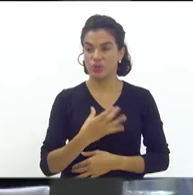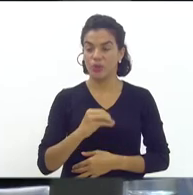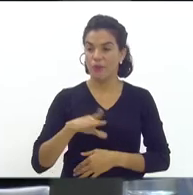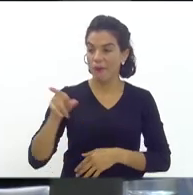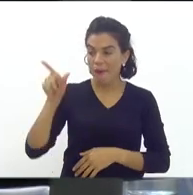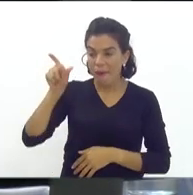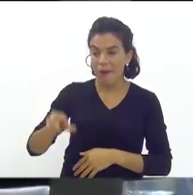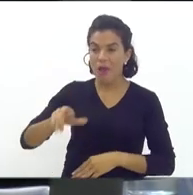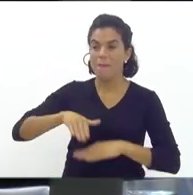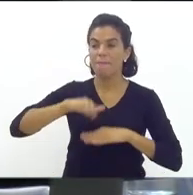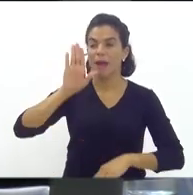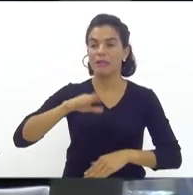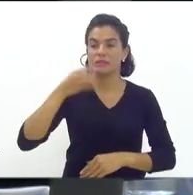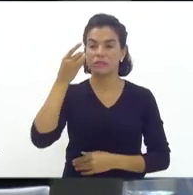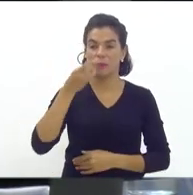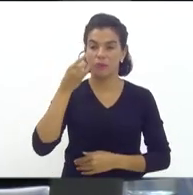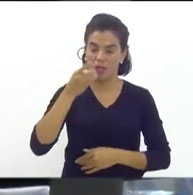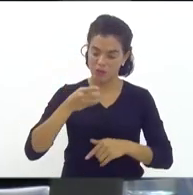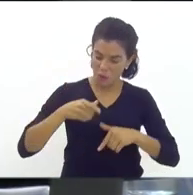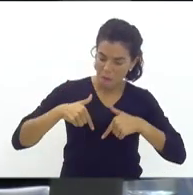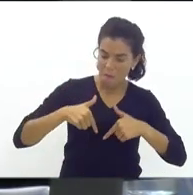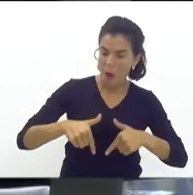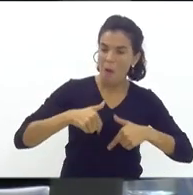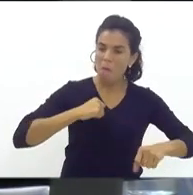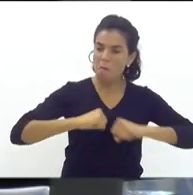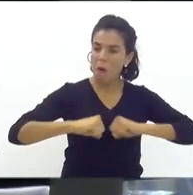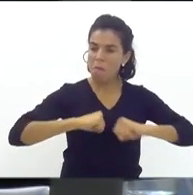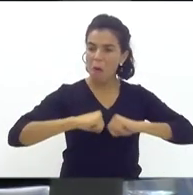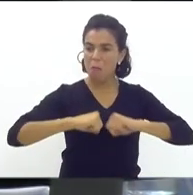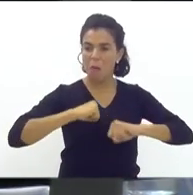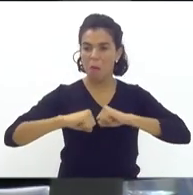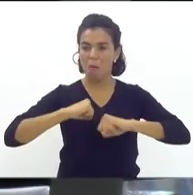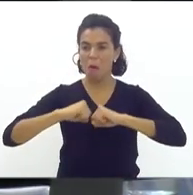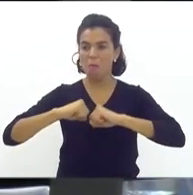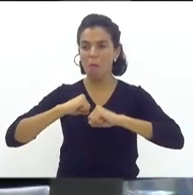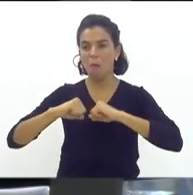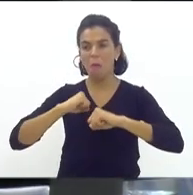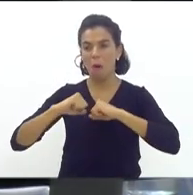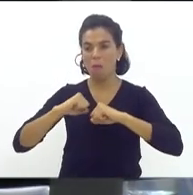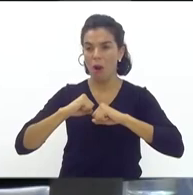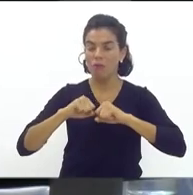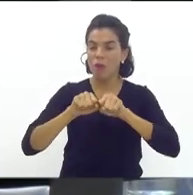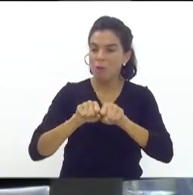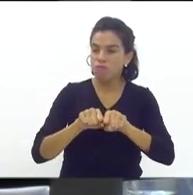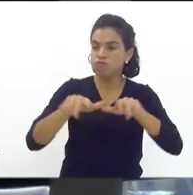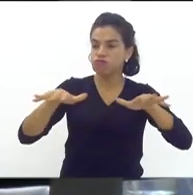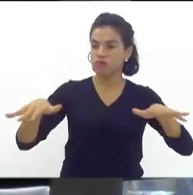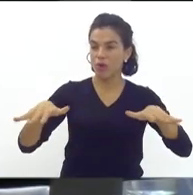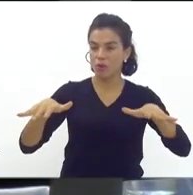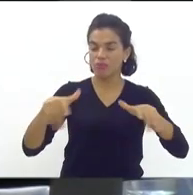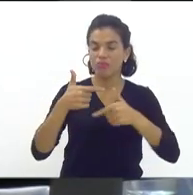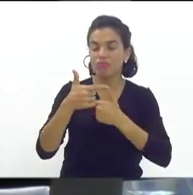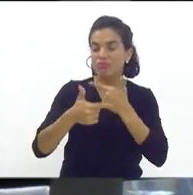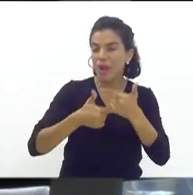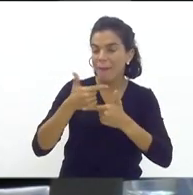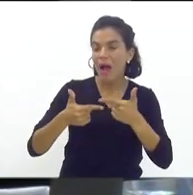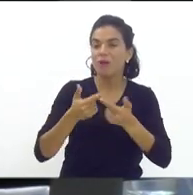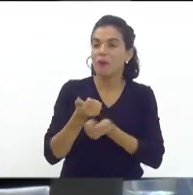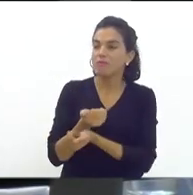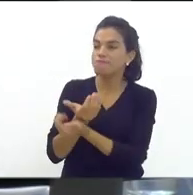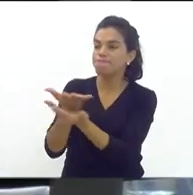são é um dos deputados mais combativos no que diz respeito à expansão dos serviços para o interior do Estado do Rio de Janeiro